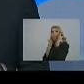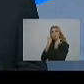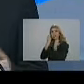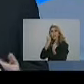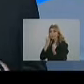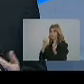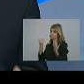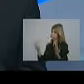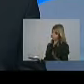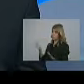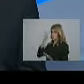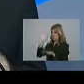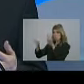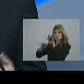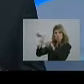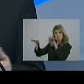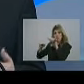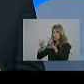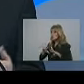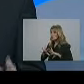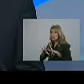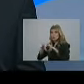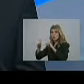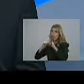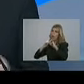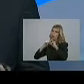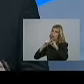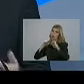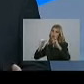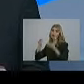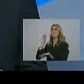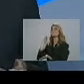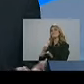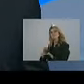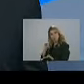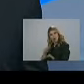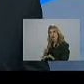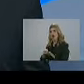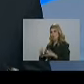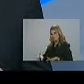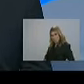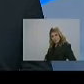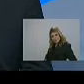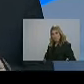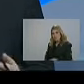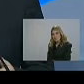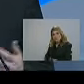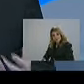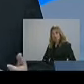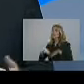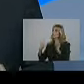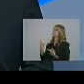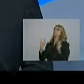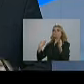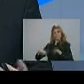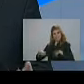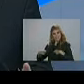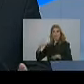E das que foram chamadas, todas me reclamaram de que falta, sim, inclusive fralda. Então, nós precisamos